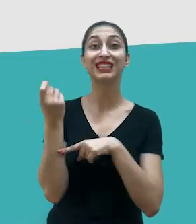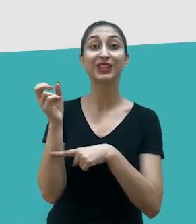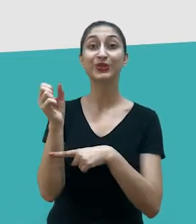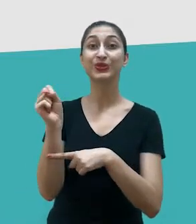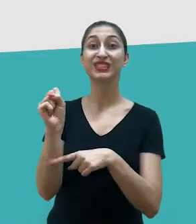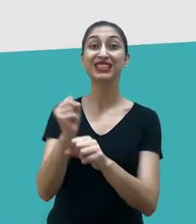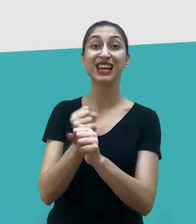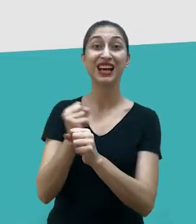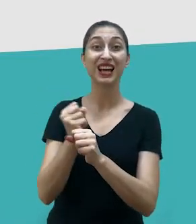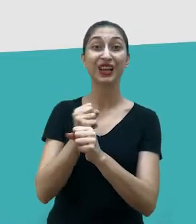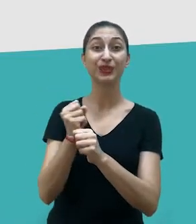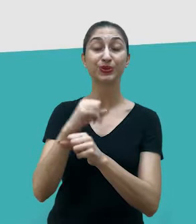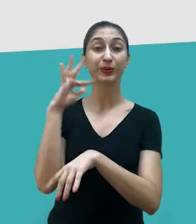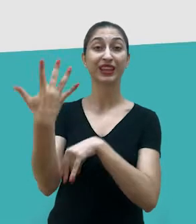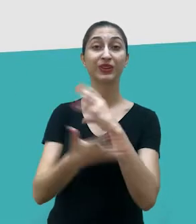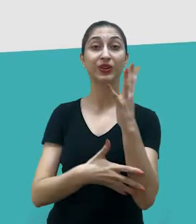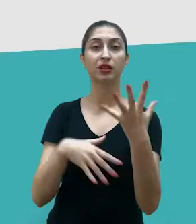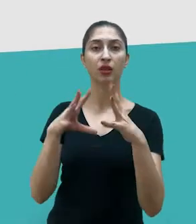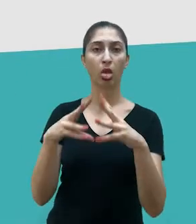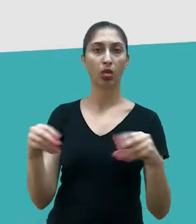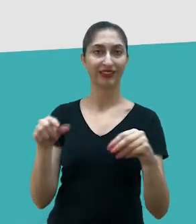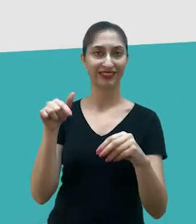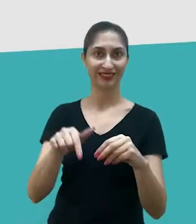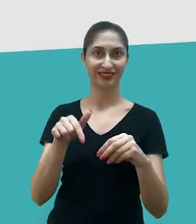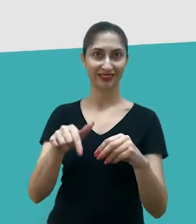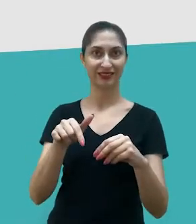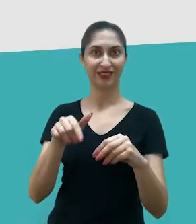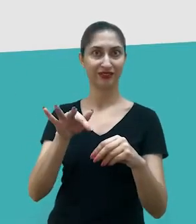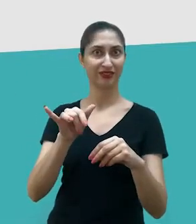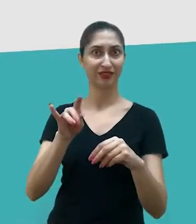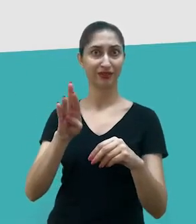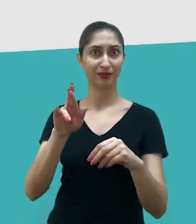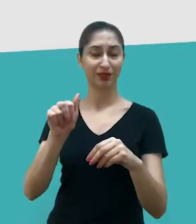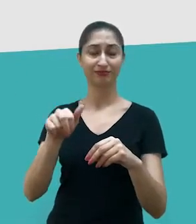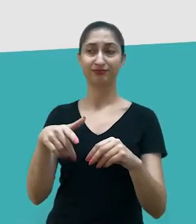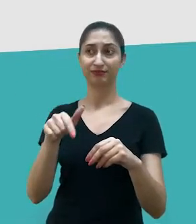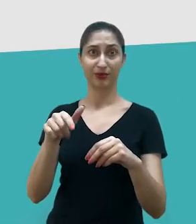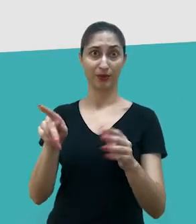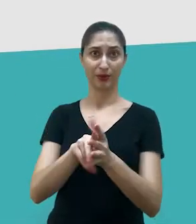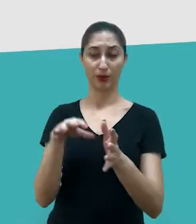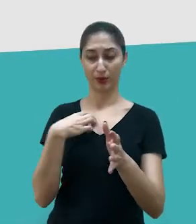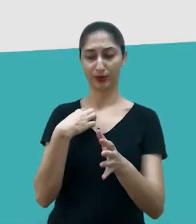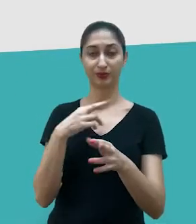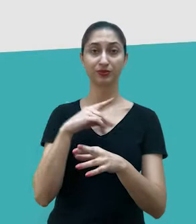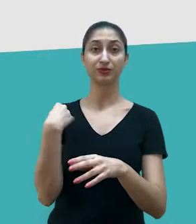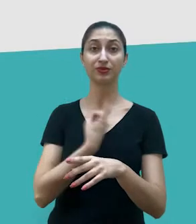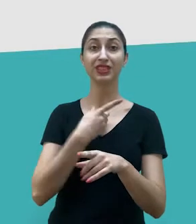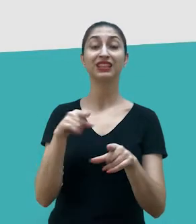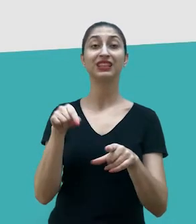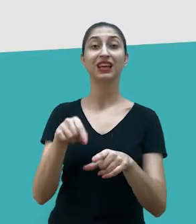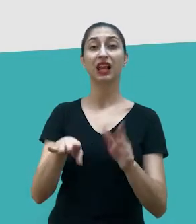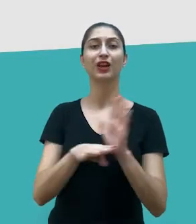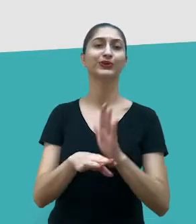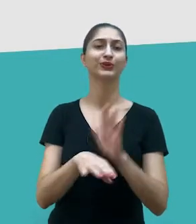para se decompor na natureza. E o que ela faz? Ela começa a infertilizar o solo e a esquentar o